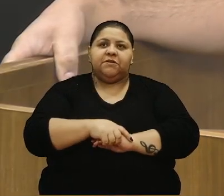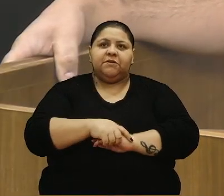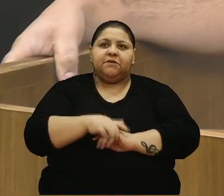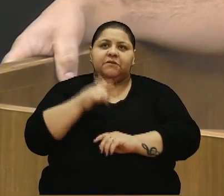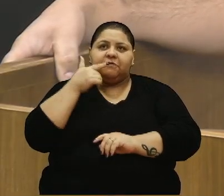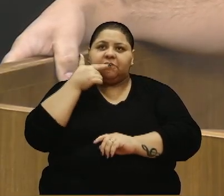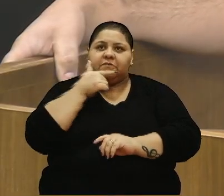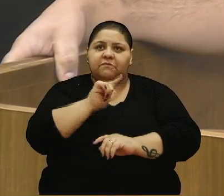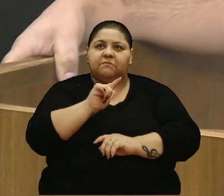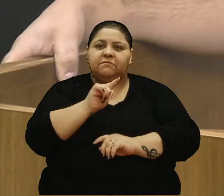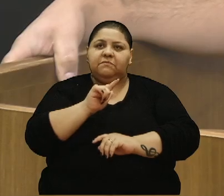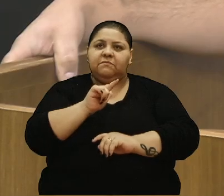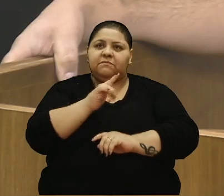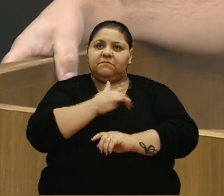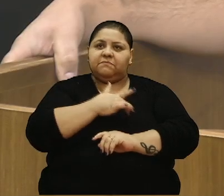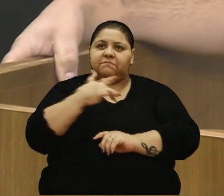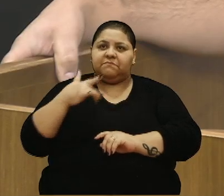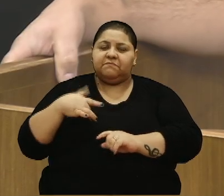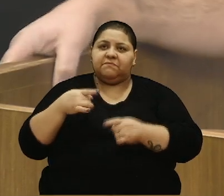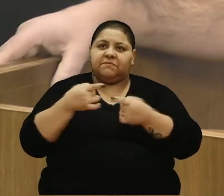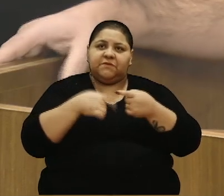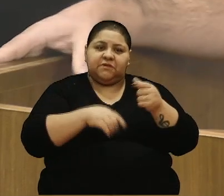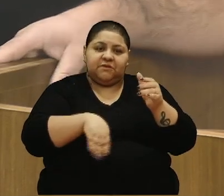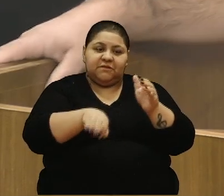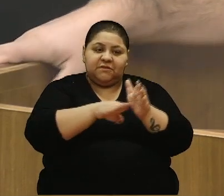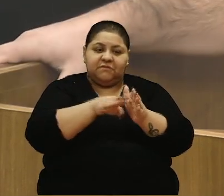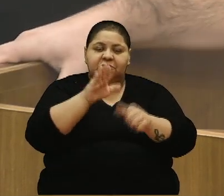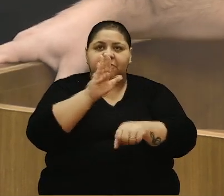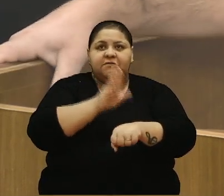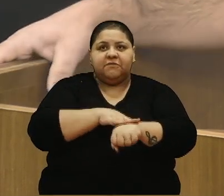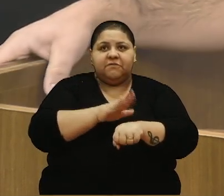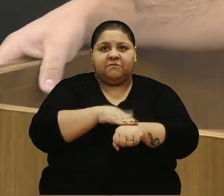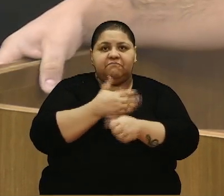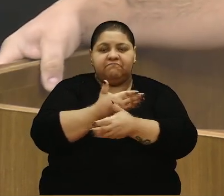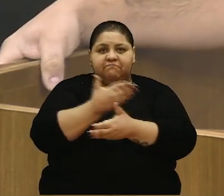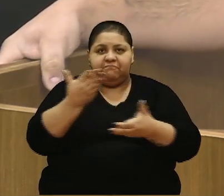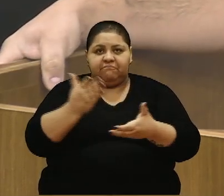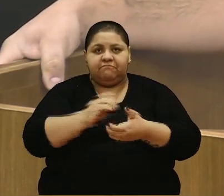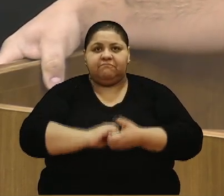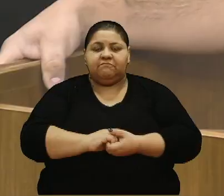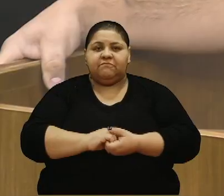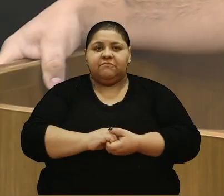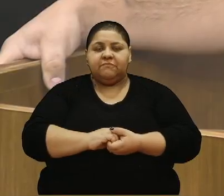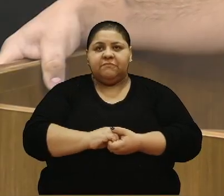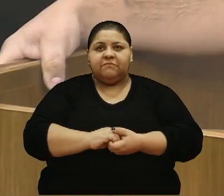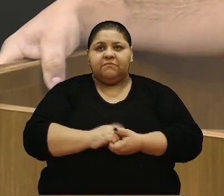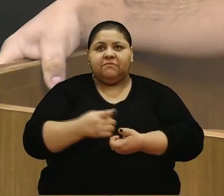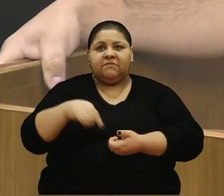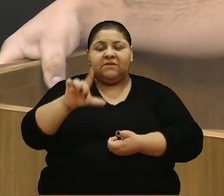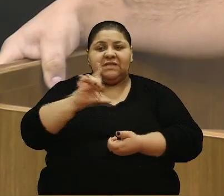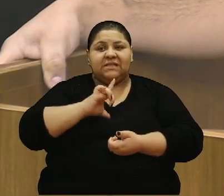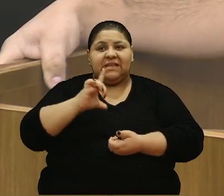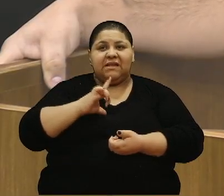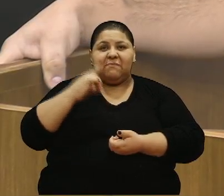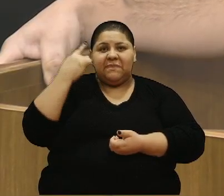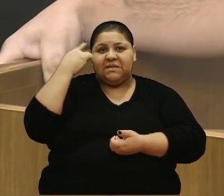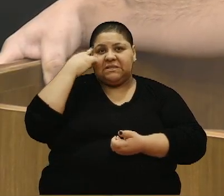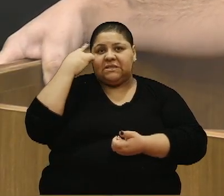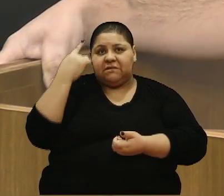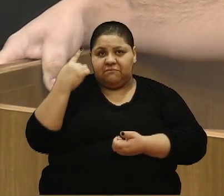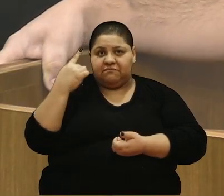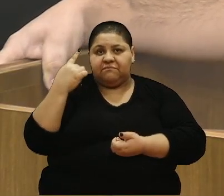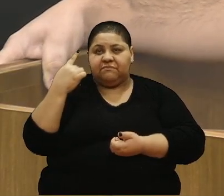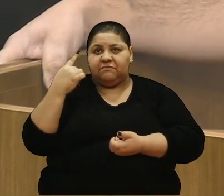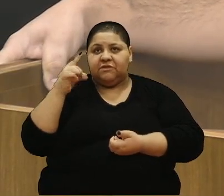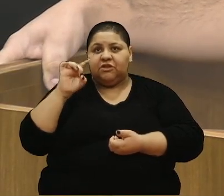conquistar ainda mais para a nossa saúde. Mas chega um momento, colegas vereadores e vereadoras, que a gente tem que pensar que